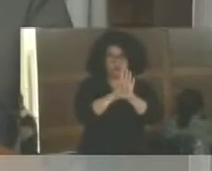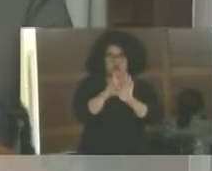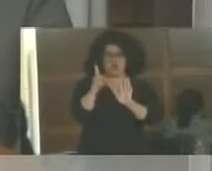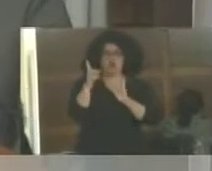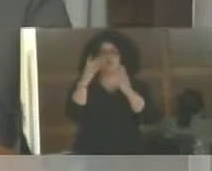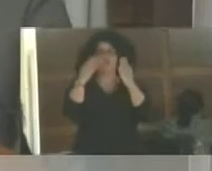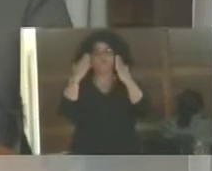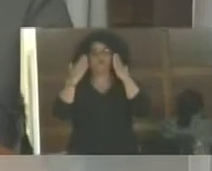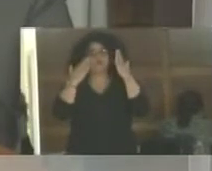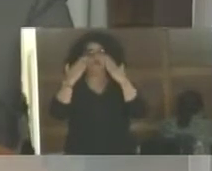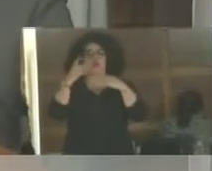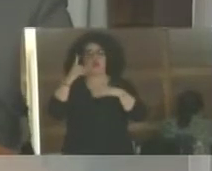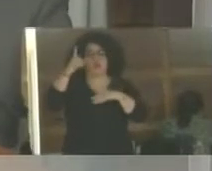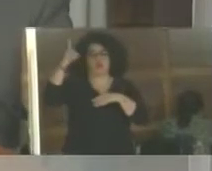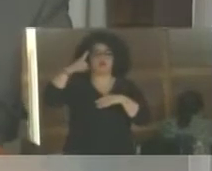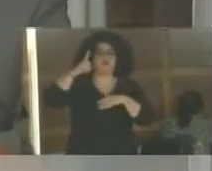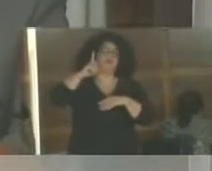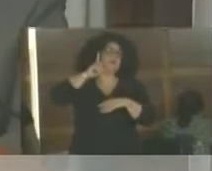psicólogo clínico americano e um dos